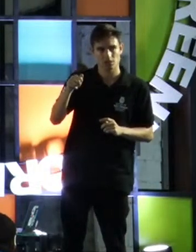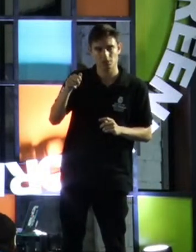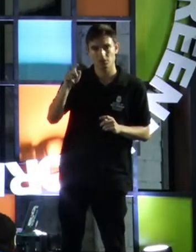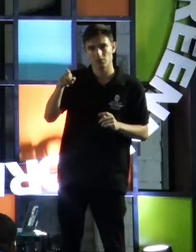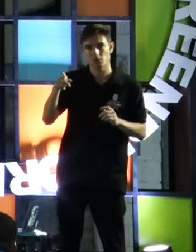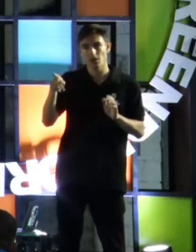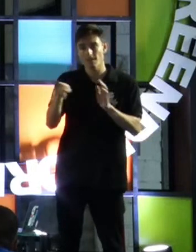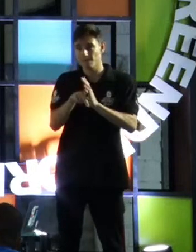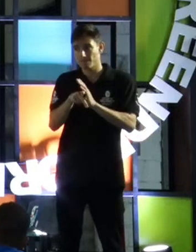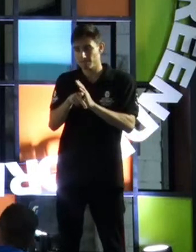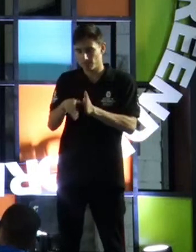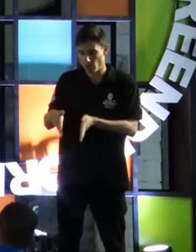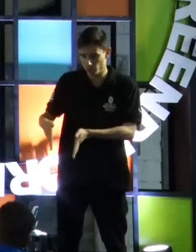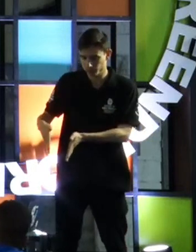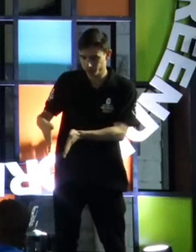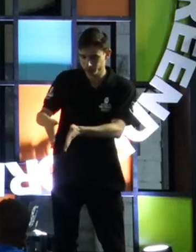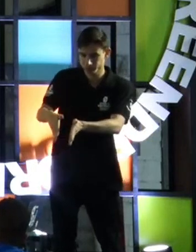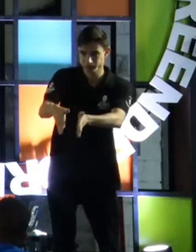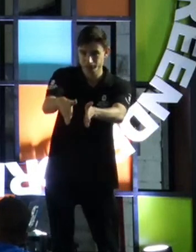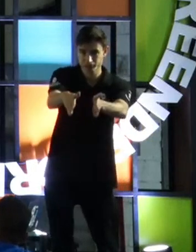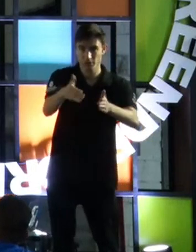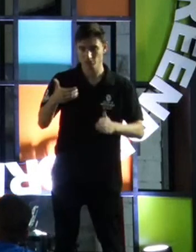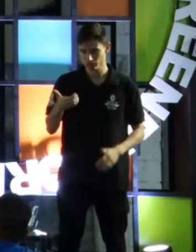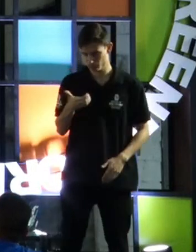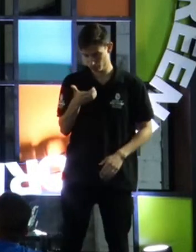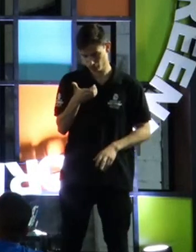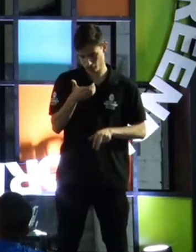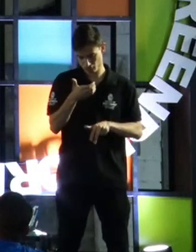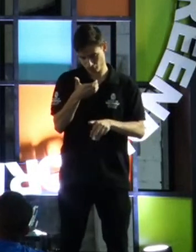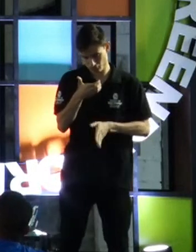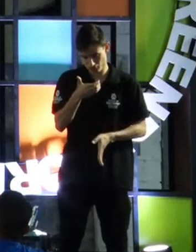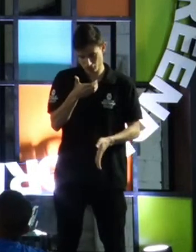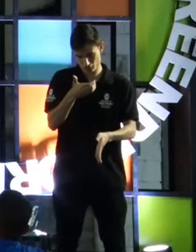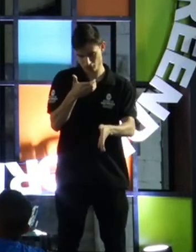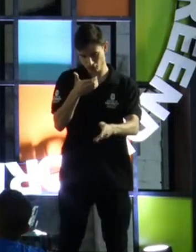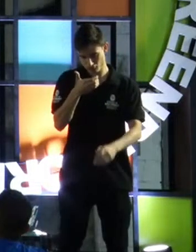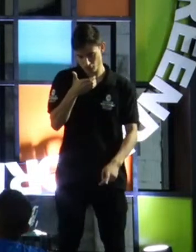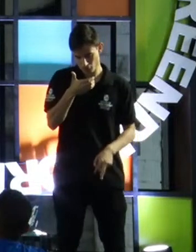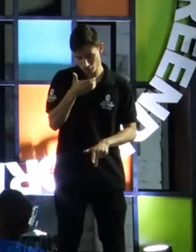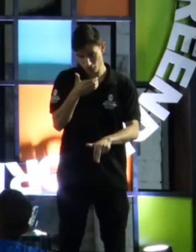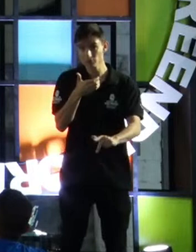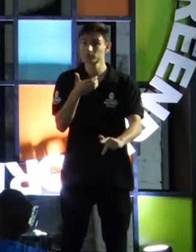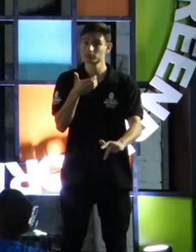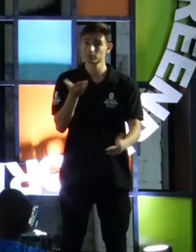faixa para as pessoas andarem olhando para o celular enquanto caminham.